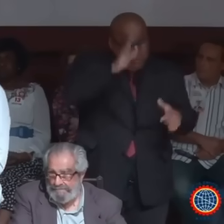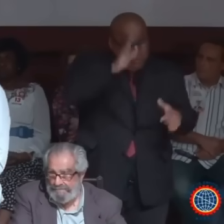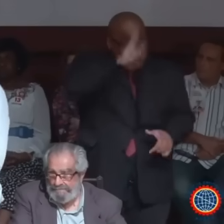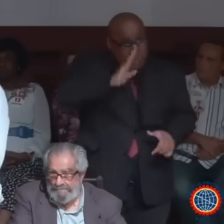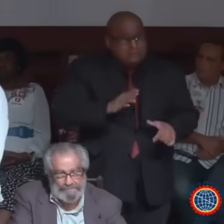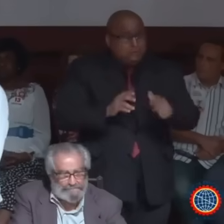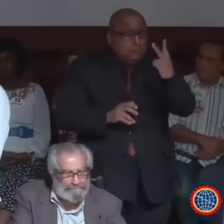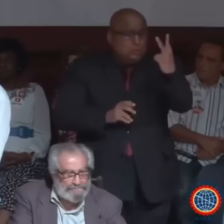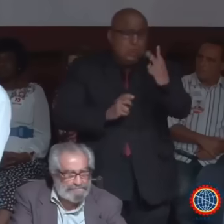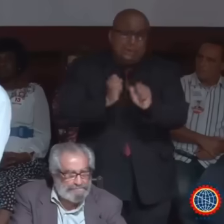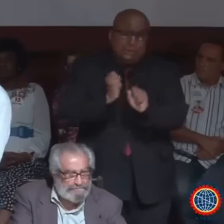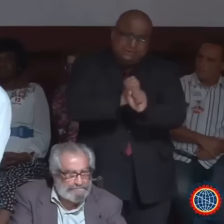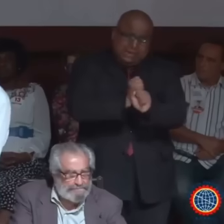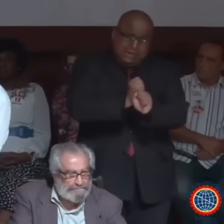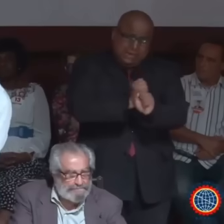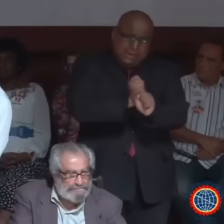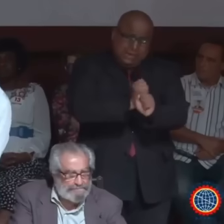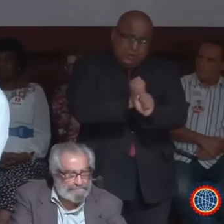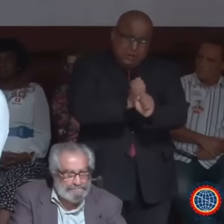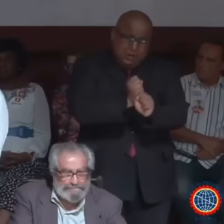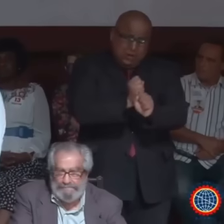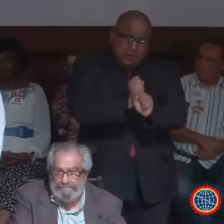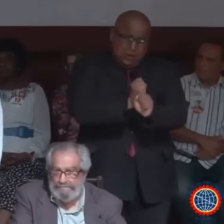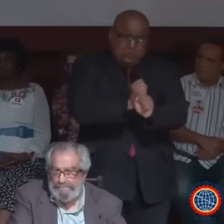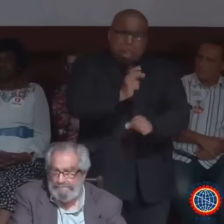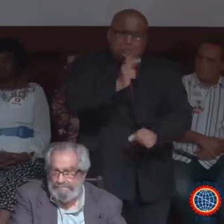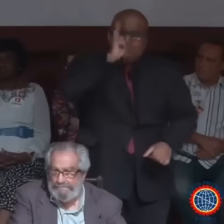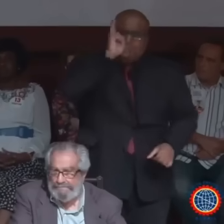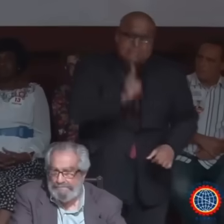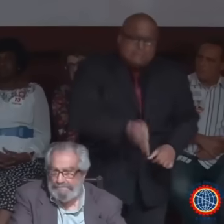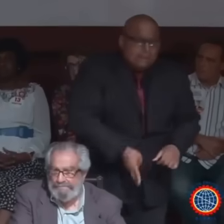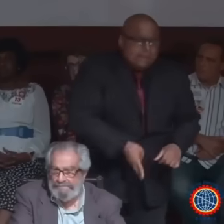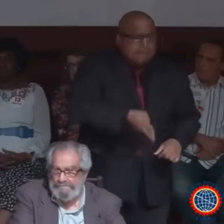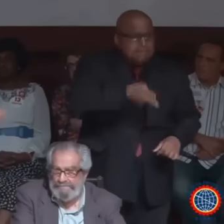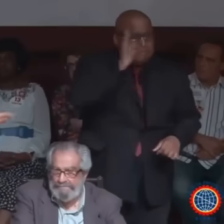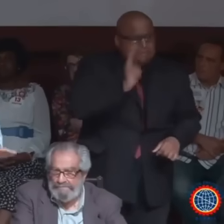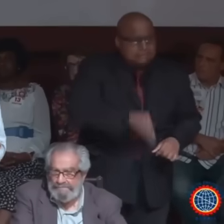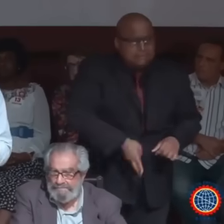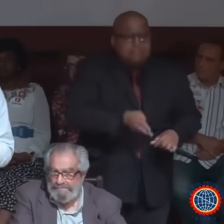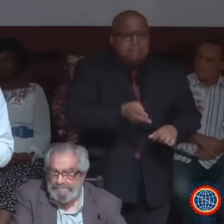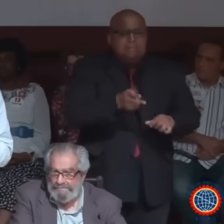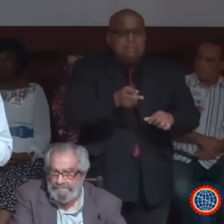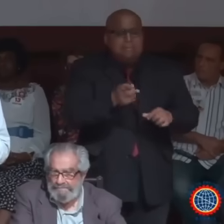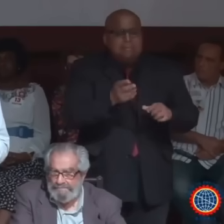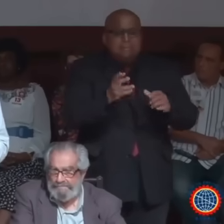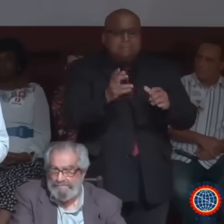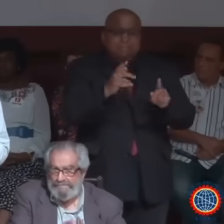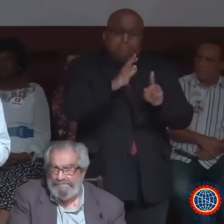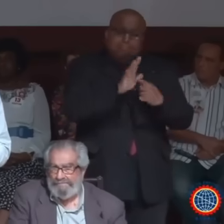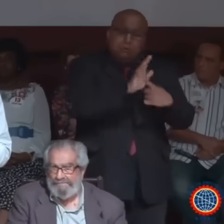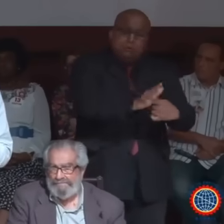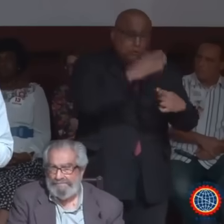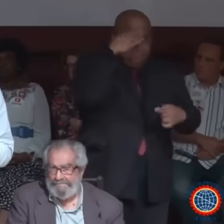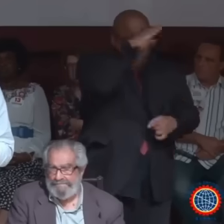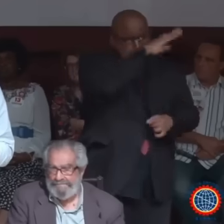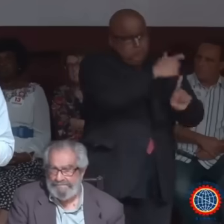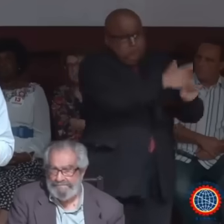2 anos procurava o seu Macron, como eles dizem, nos entregou Jair Bolsonaro.